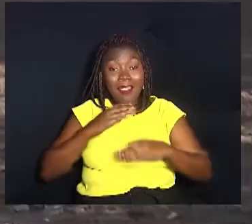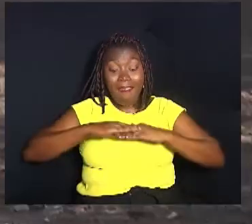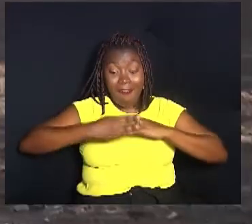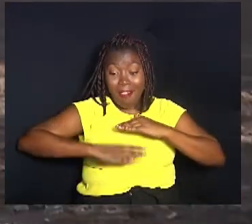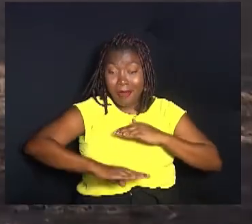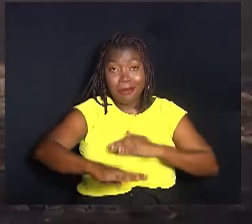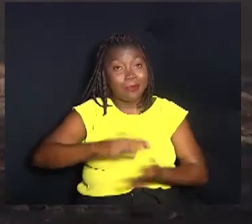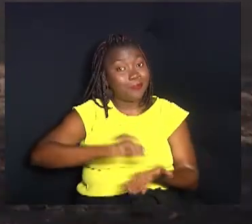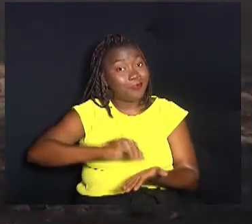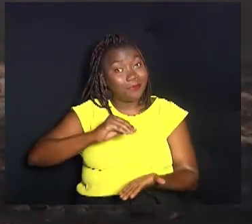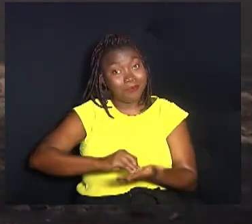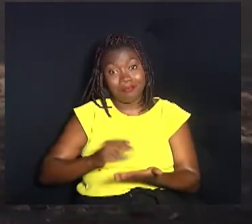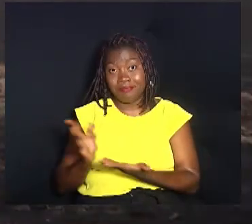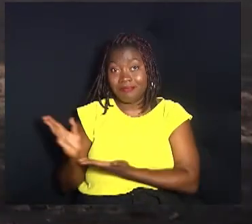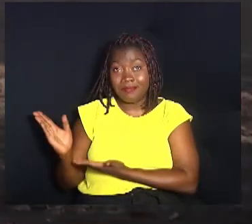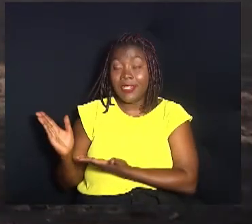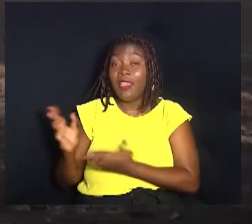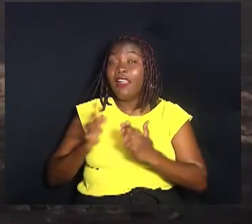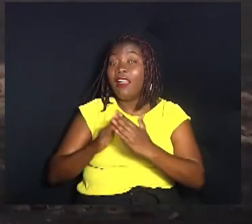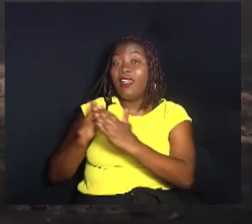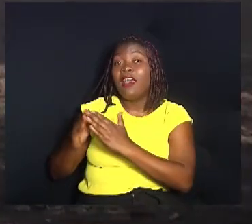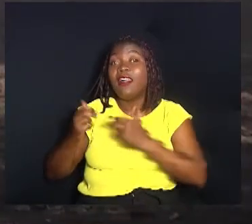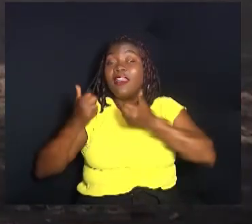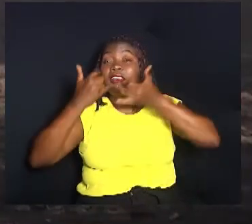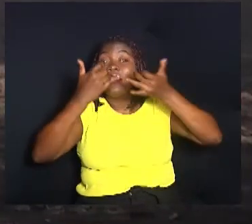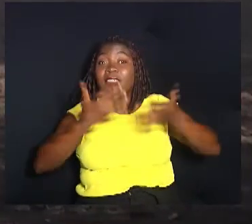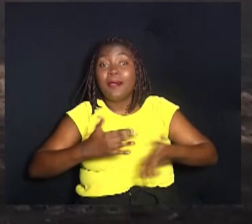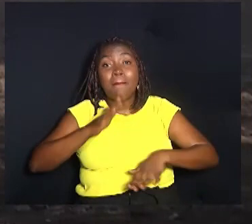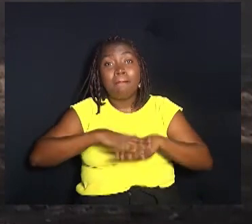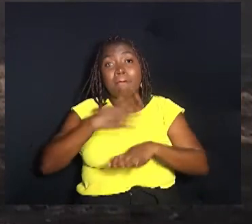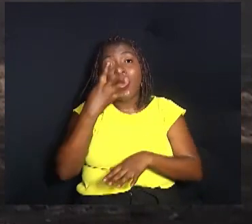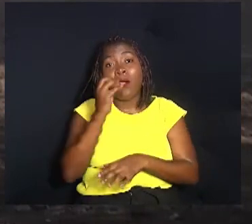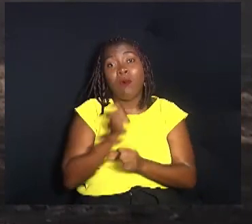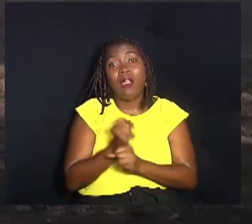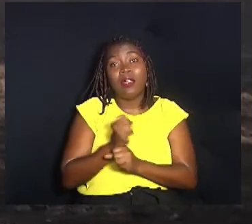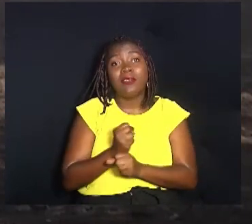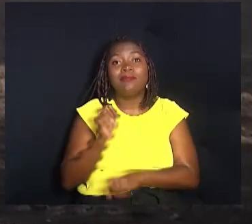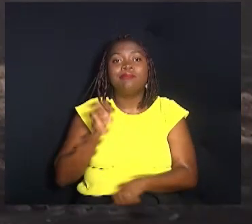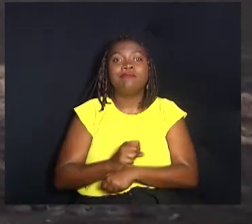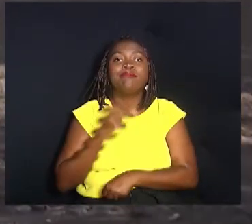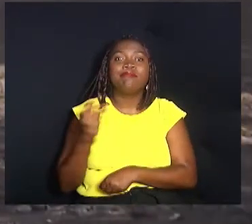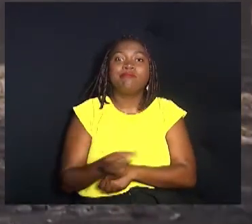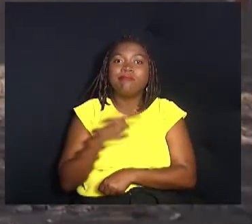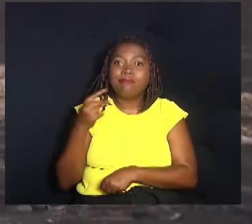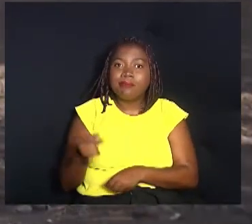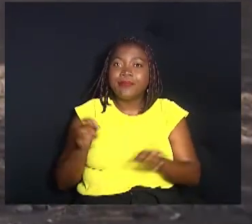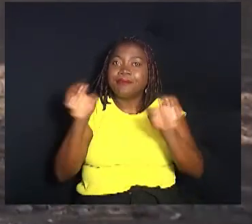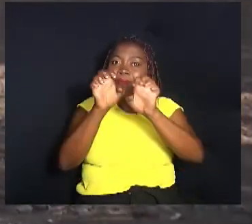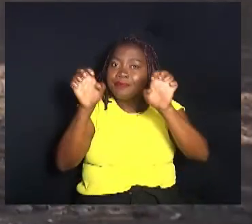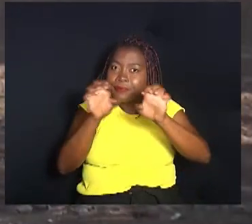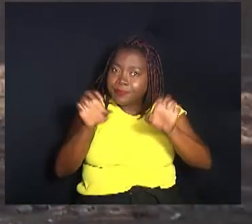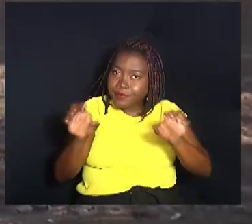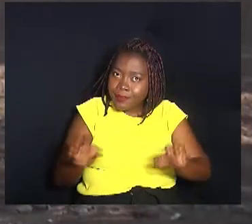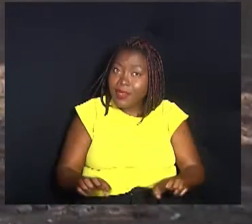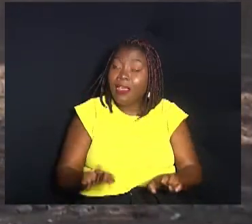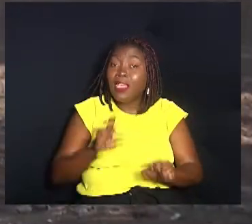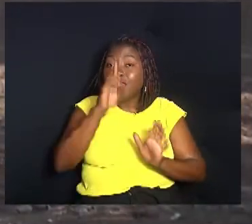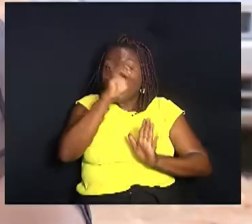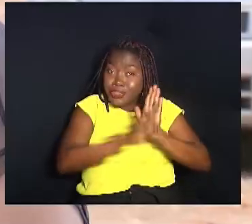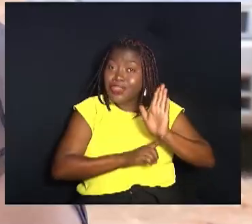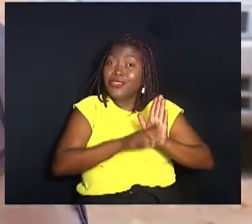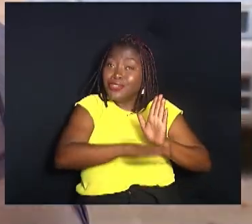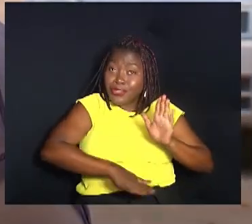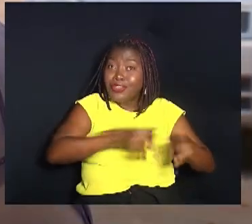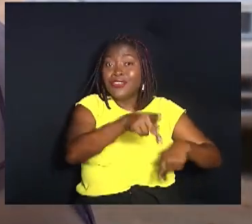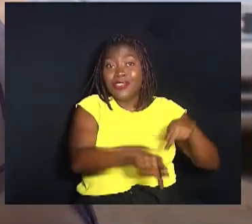aqui. Conforme os moradores, são mais de 40 anos de espera por uma infraestrutura que é de direito do cidadão.